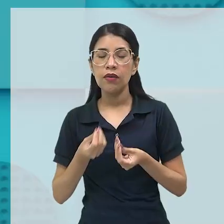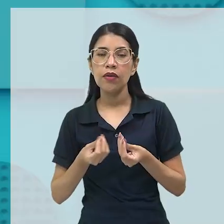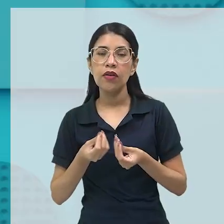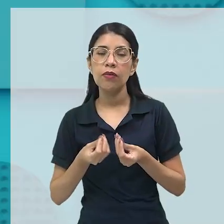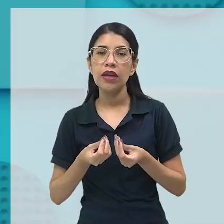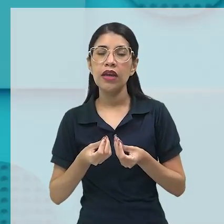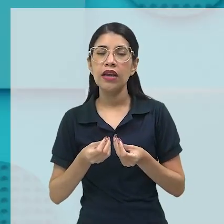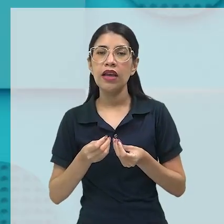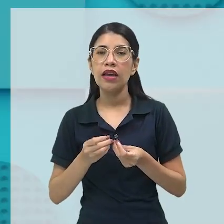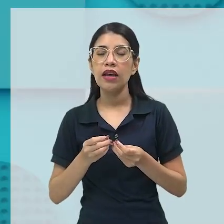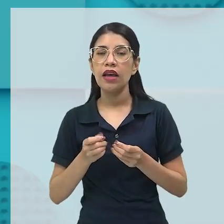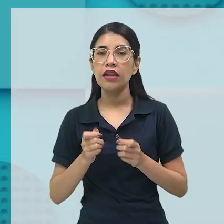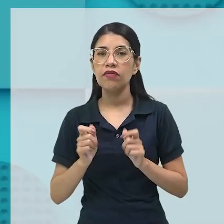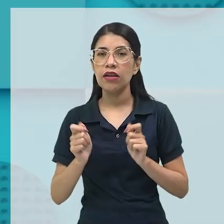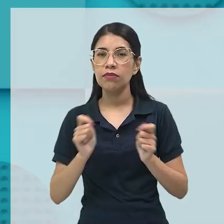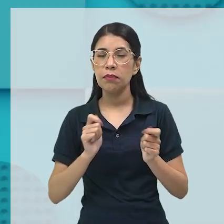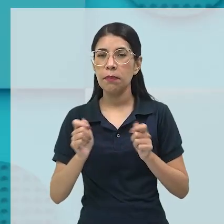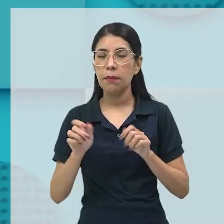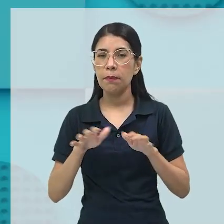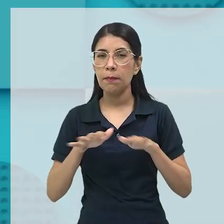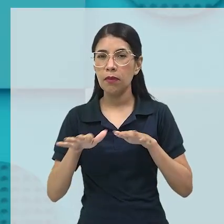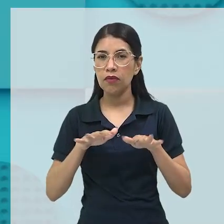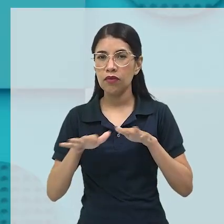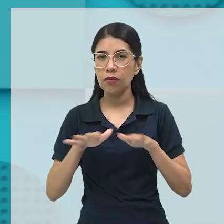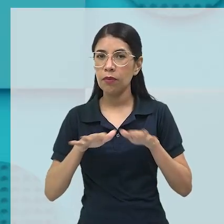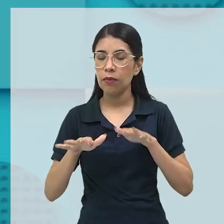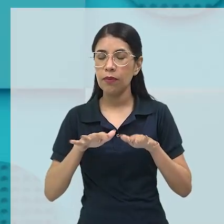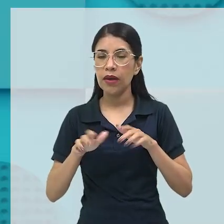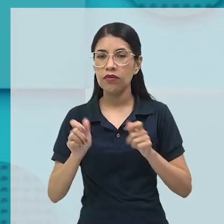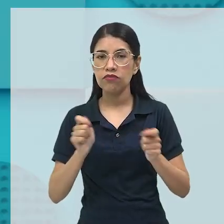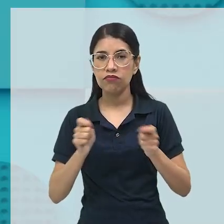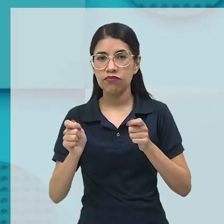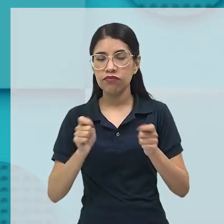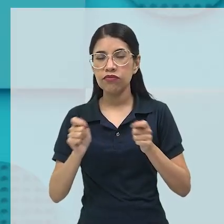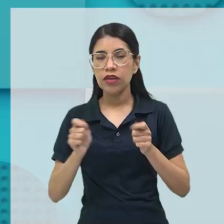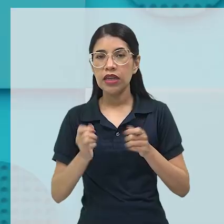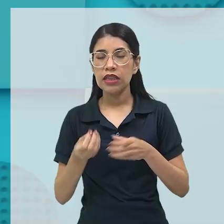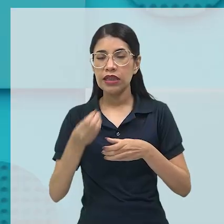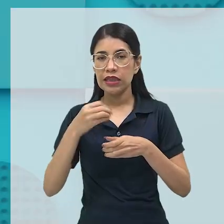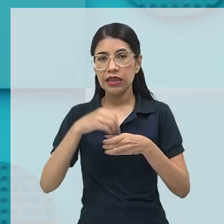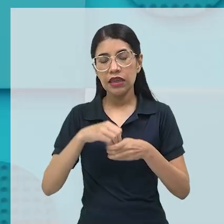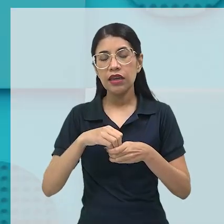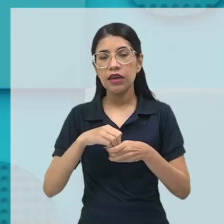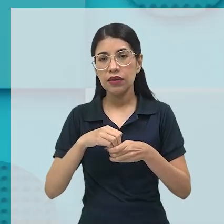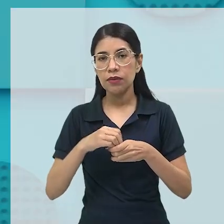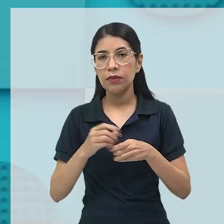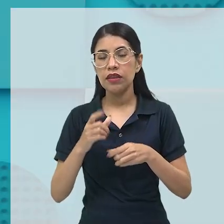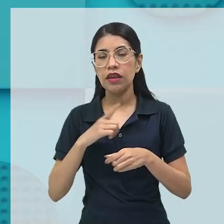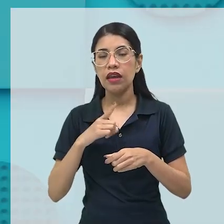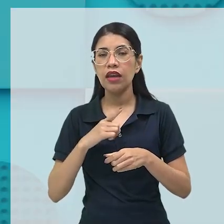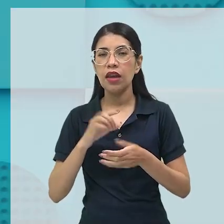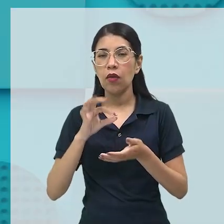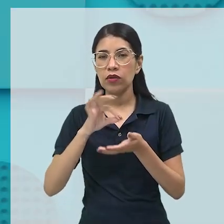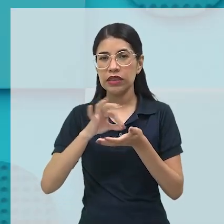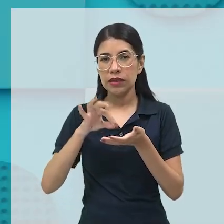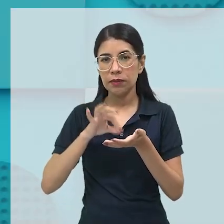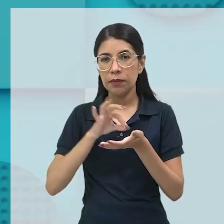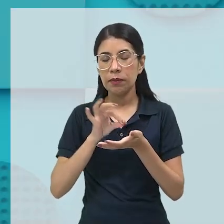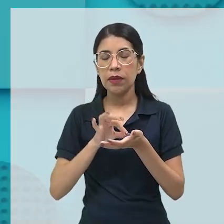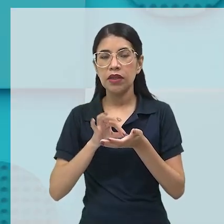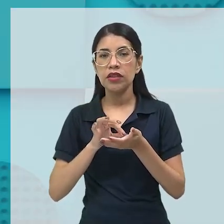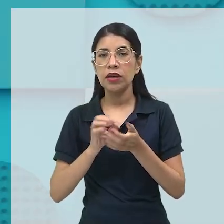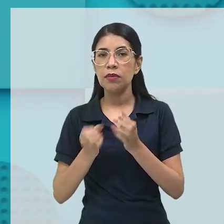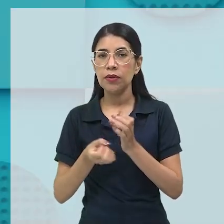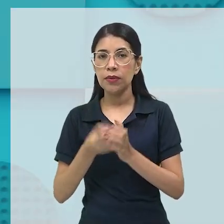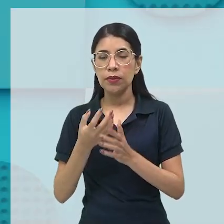da sua agitação. A gente agita o maracá, balança ele assim, e dentro, né, tem as sementes, tem os elementos que fazem